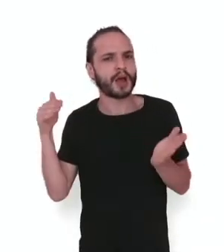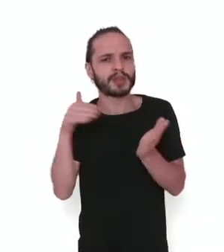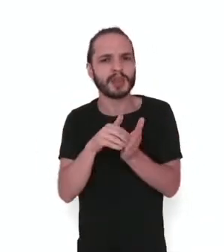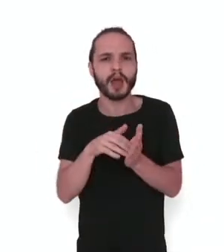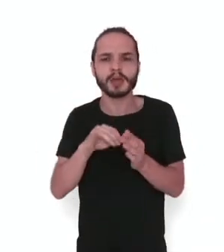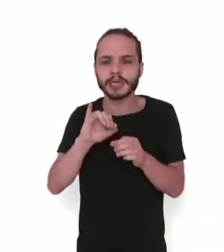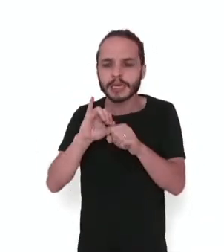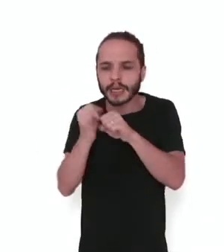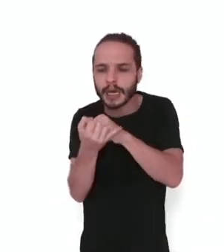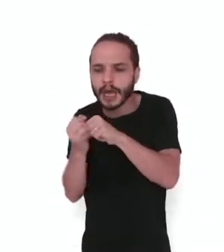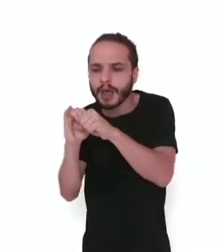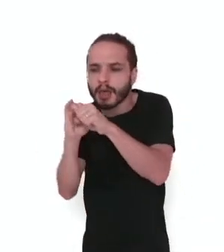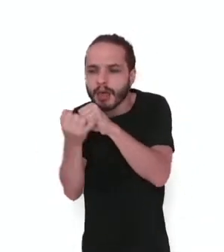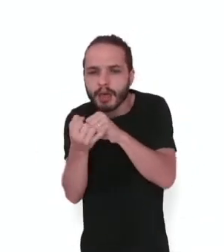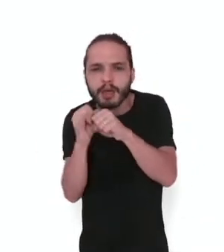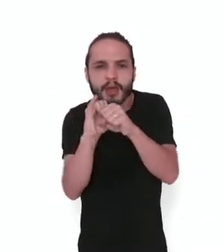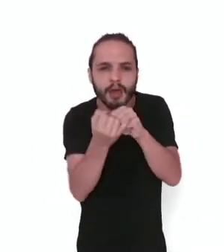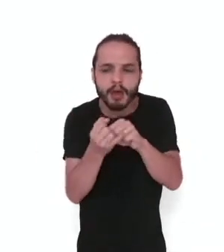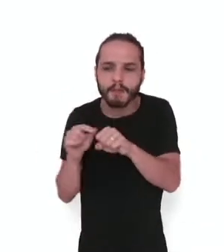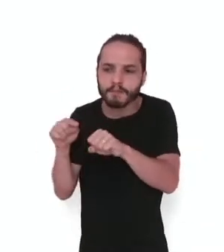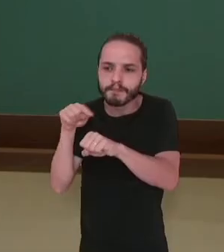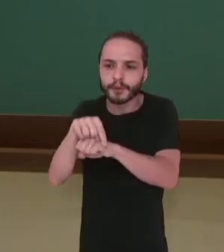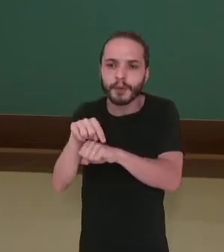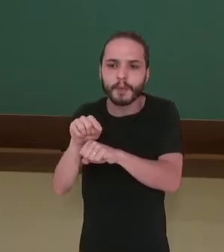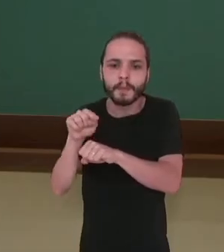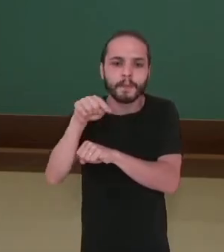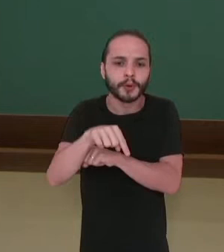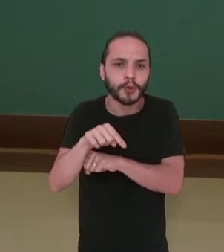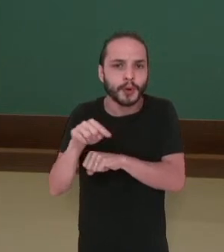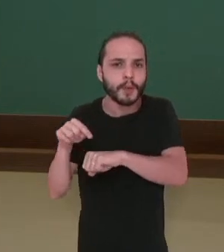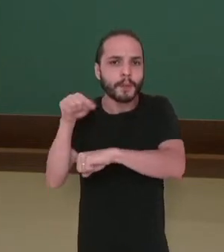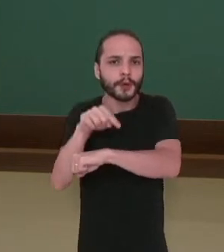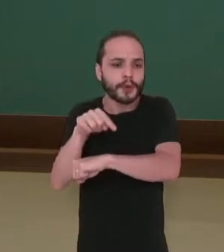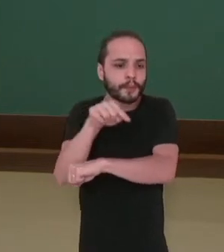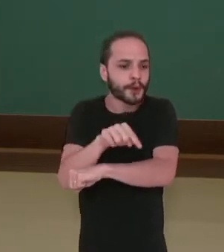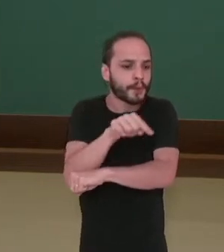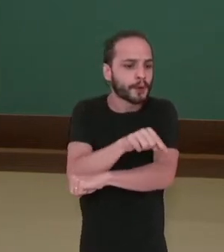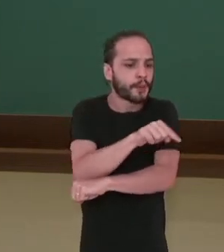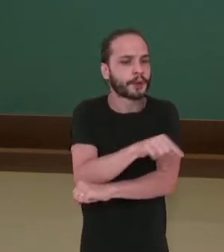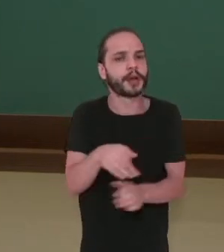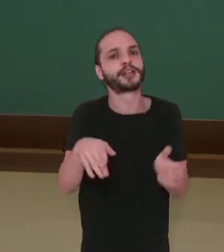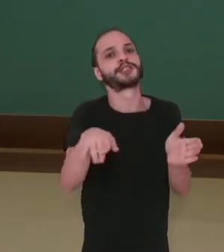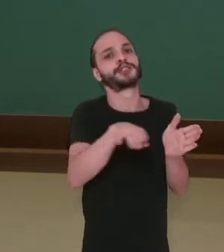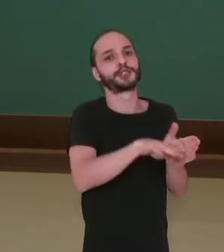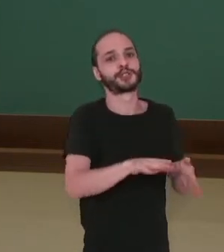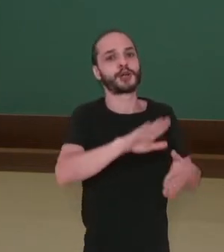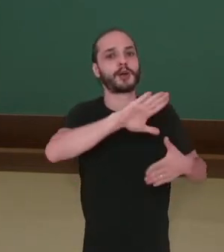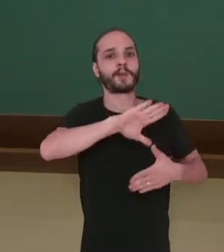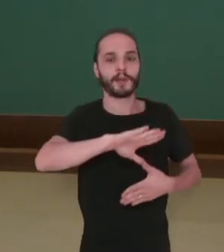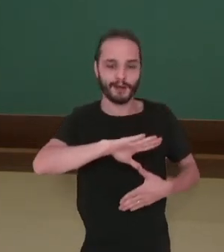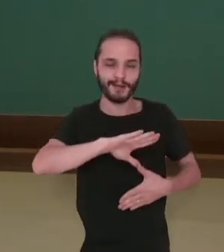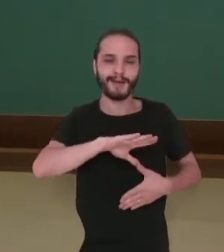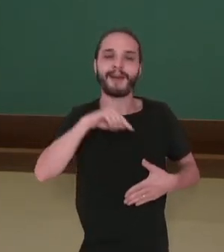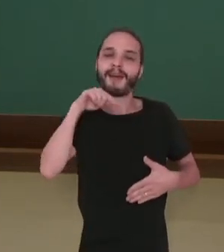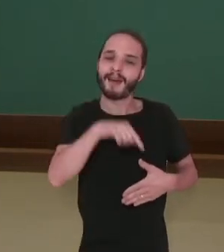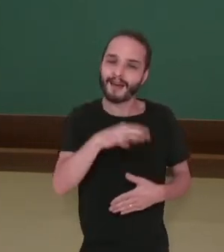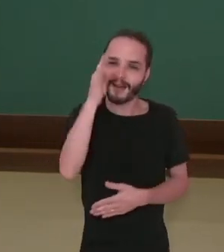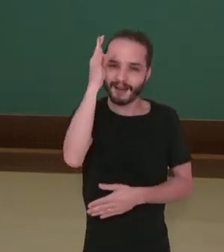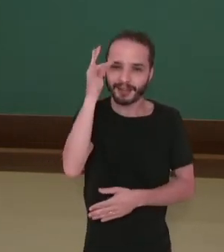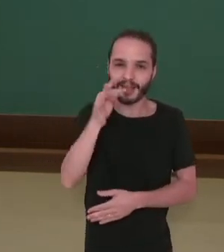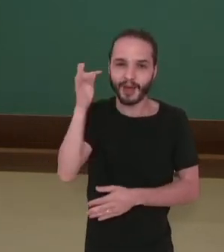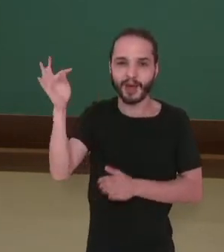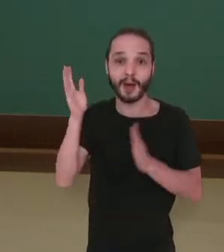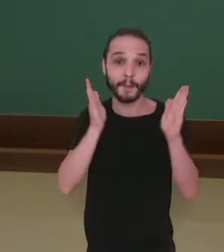em ilha em pequenas embarcações, chegaram em terra firme. Então é isso que a teoria malaio-polinésia